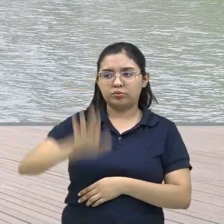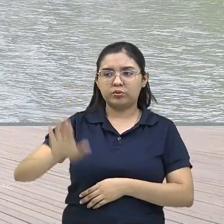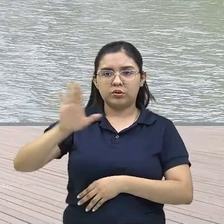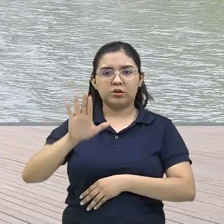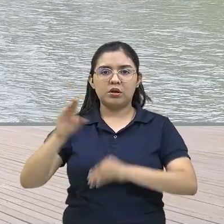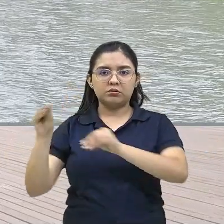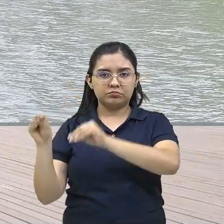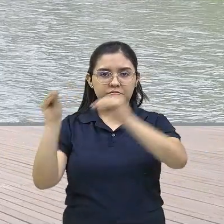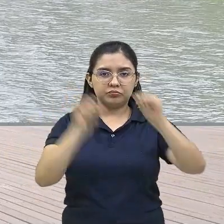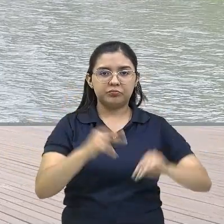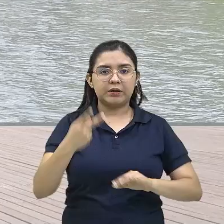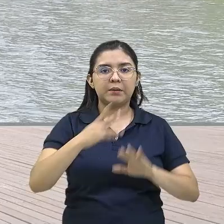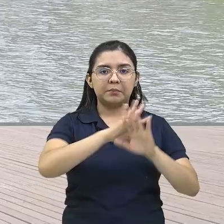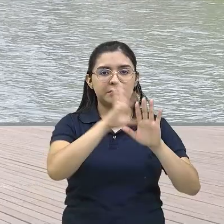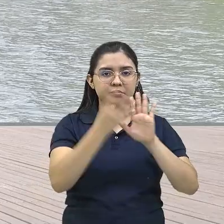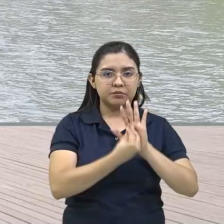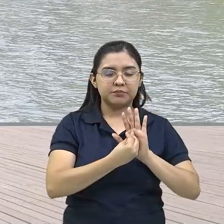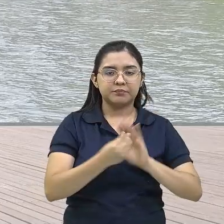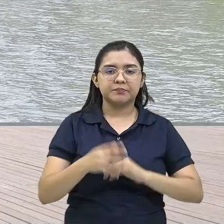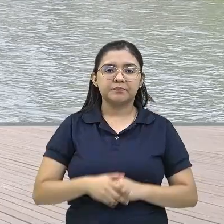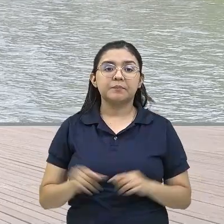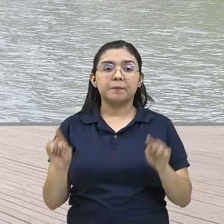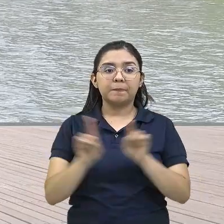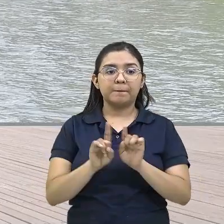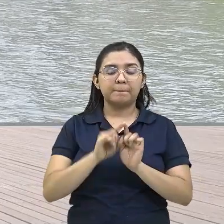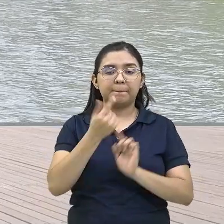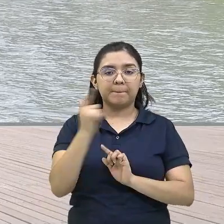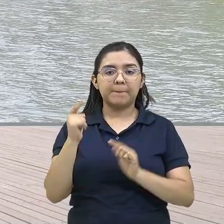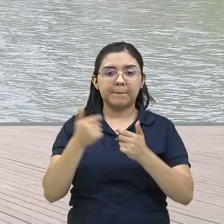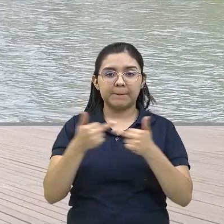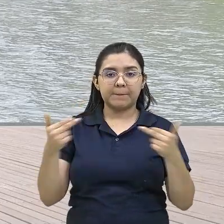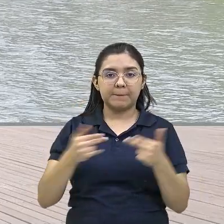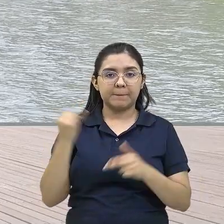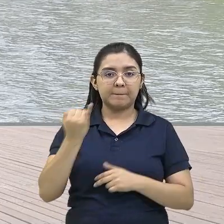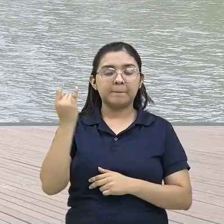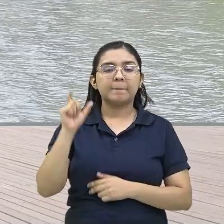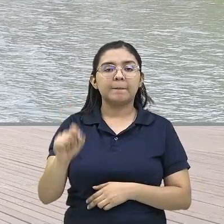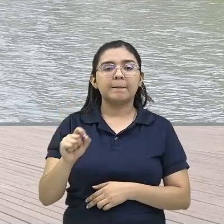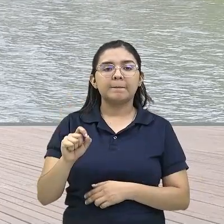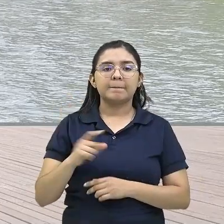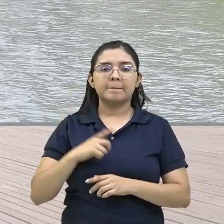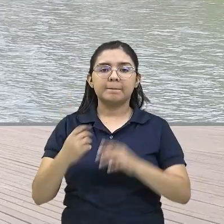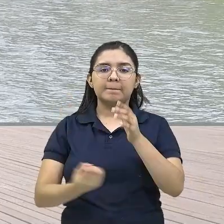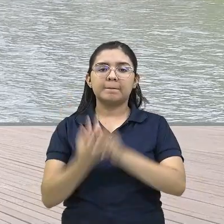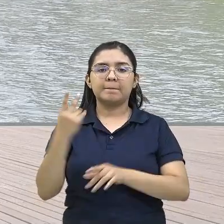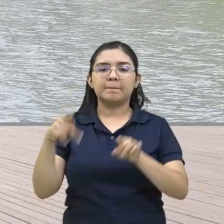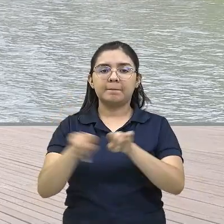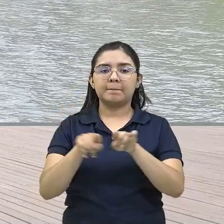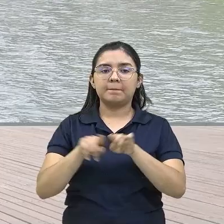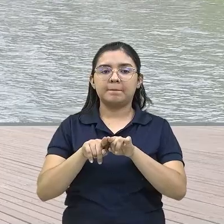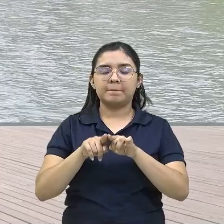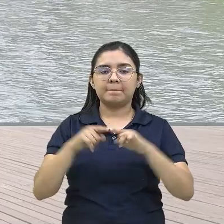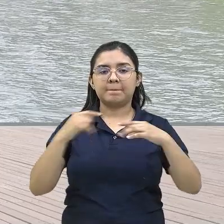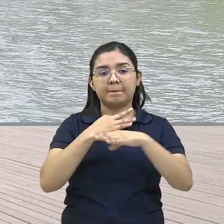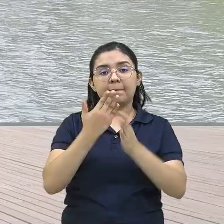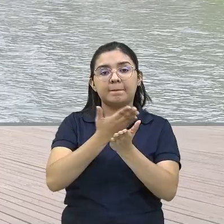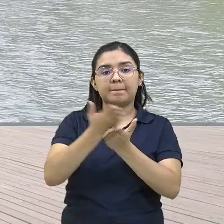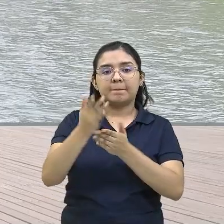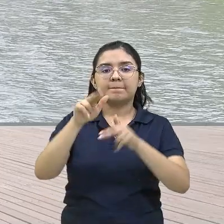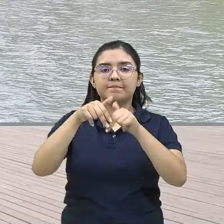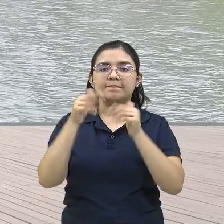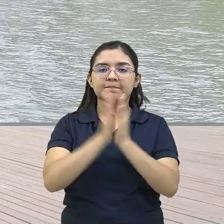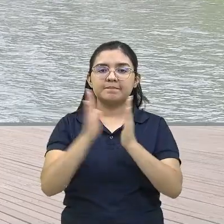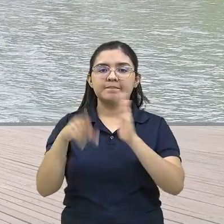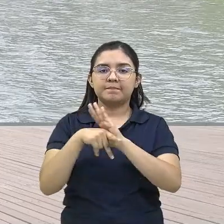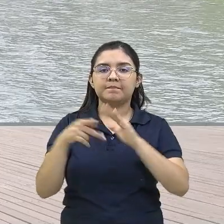ainda na região. Outro ponto que reforça o que a professora Andresa observou, que a formação desses espaços urbanos se inicia justamente com os processos